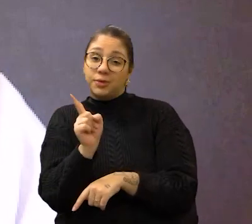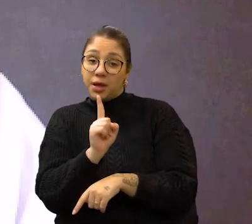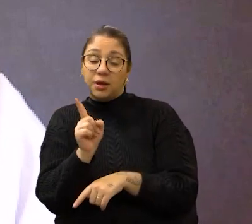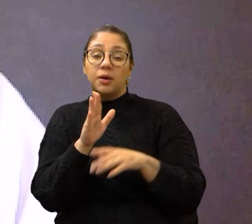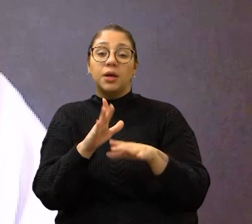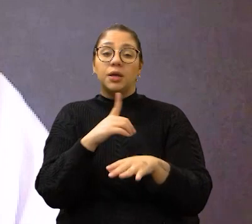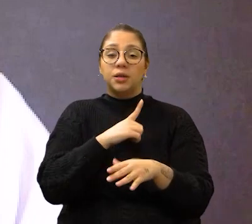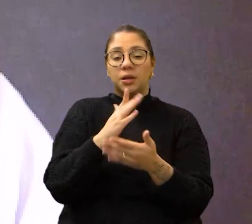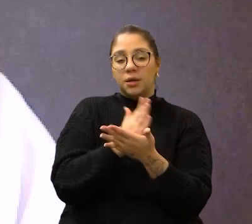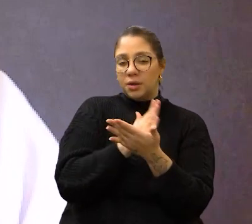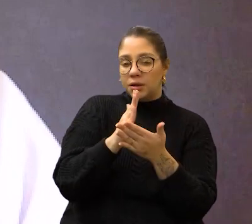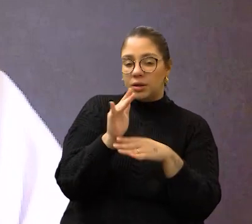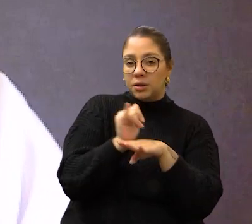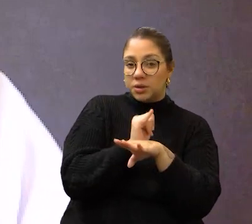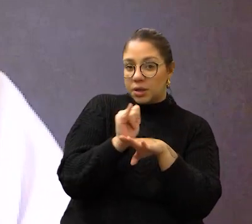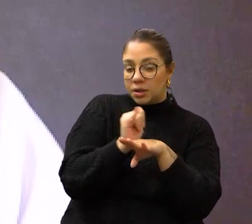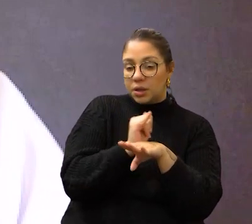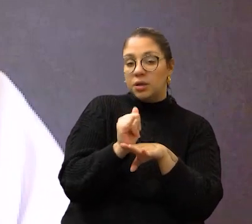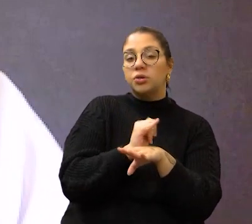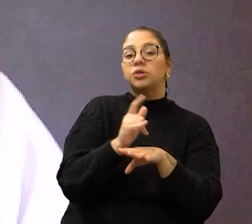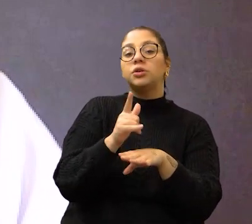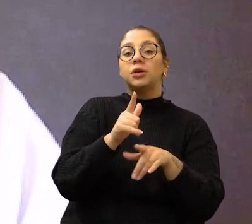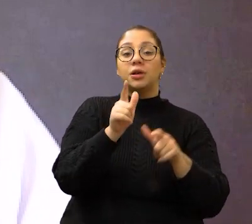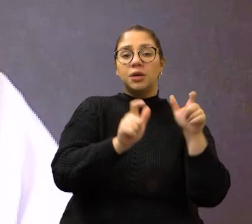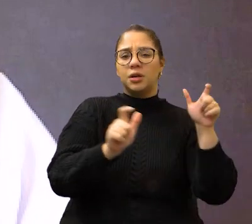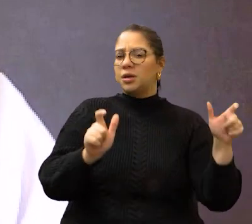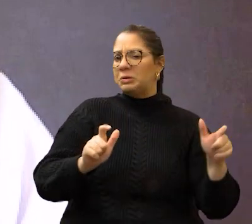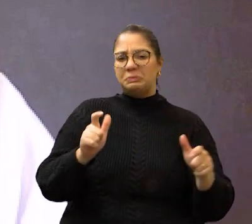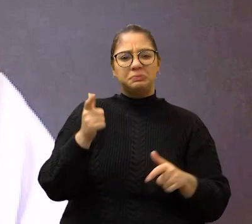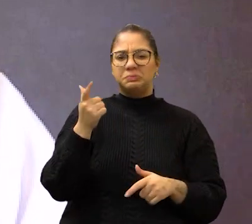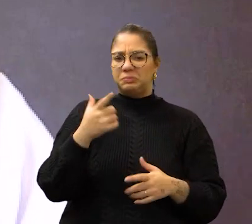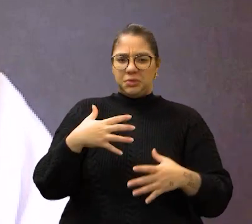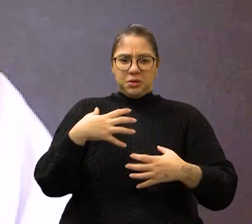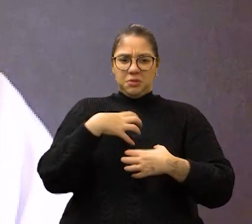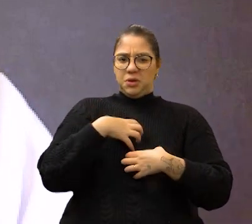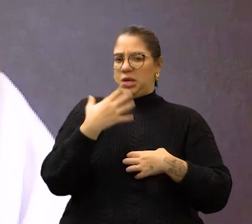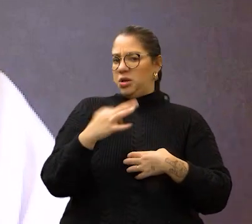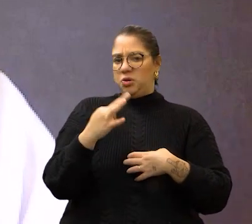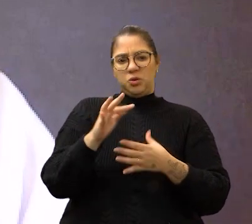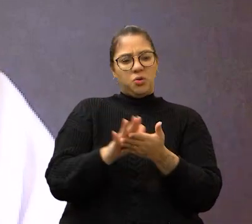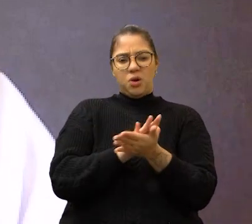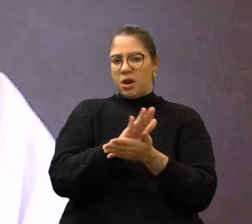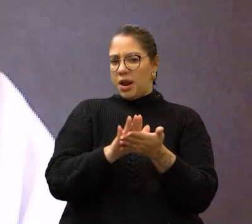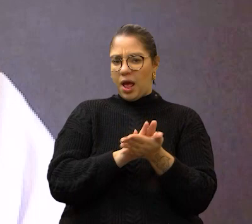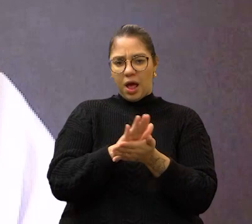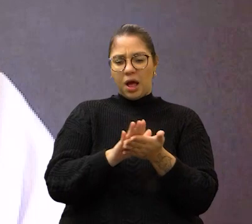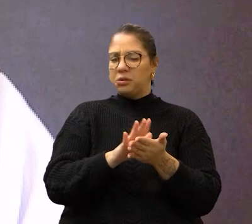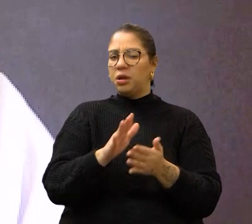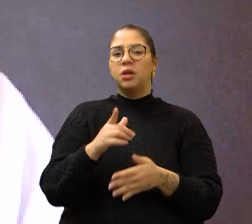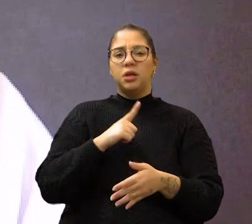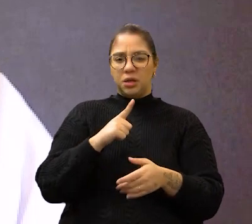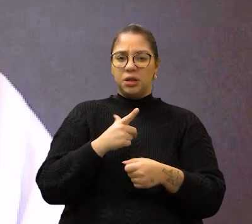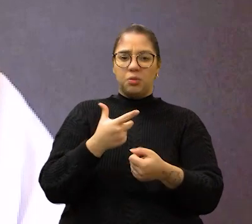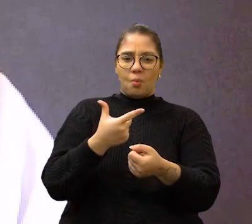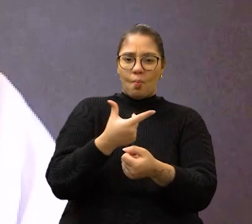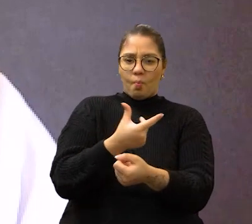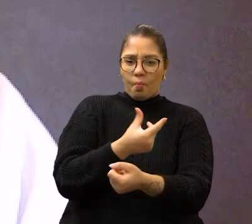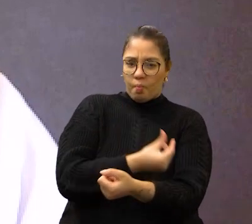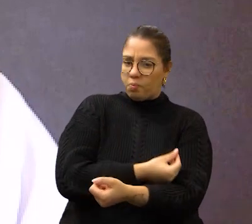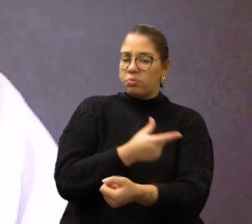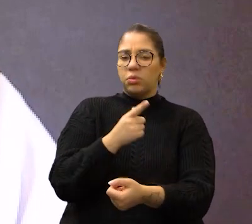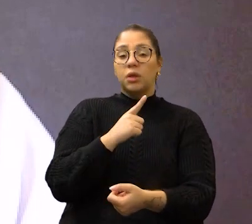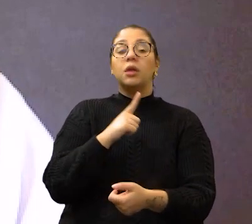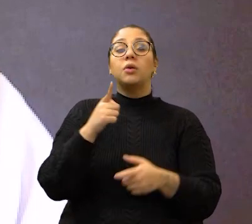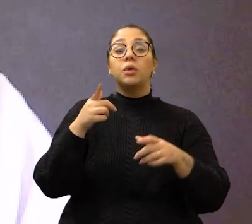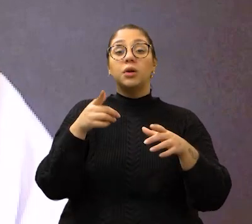tem formas de fazer e que a paciente não sente dor, a gente usa anestésico. Então, normalmente esse tipo de biópsia